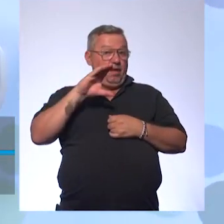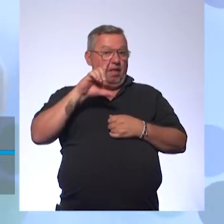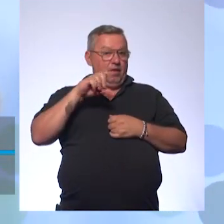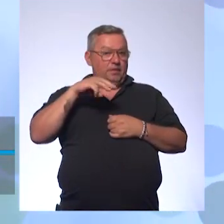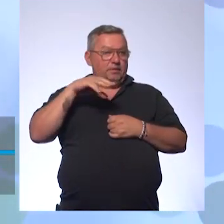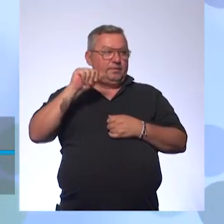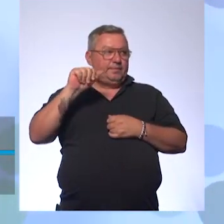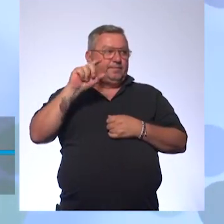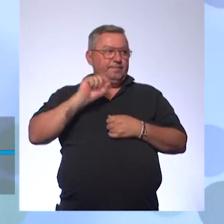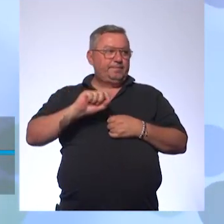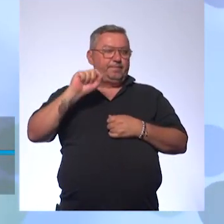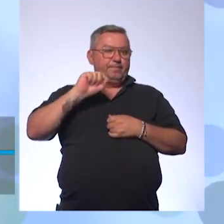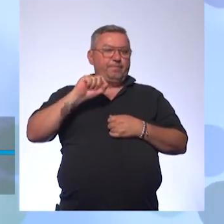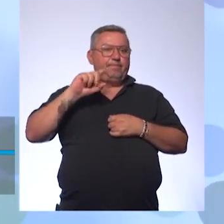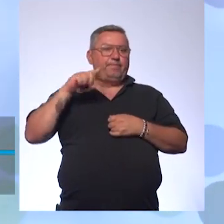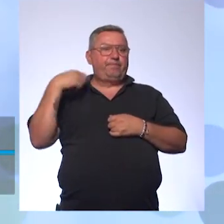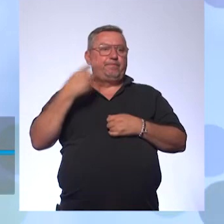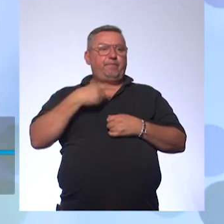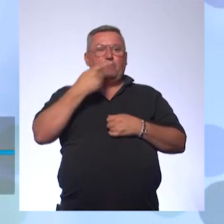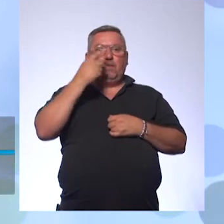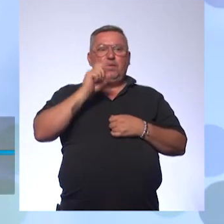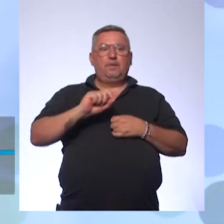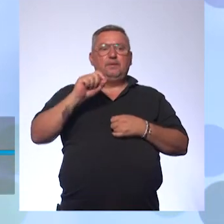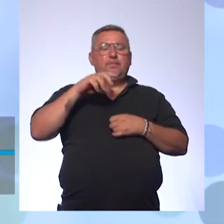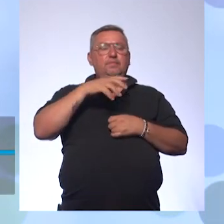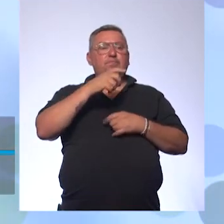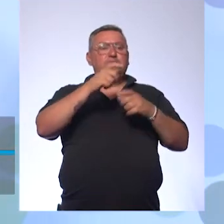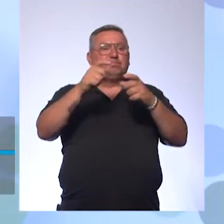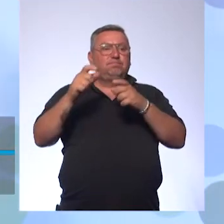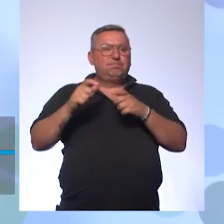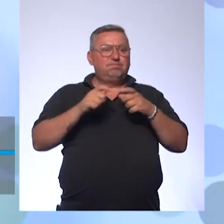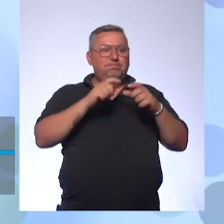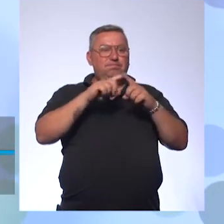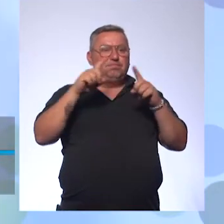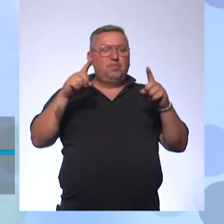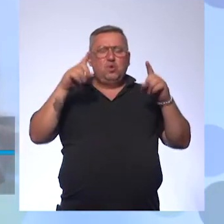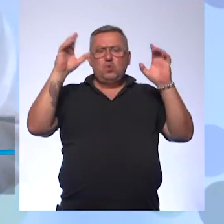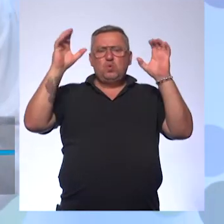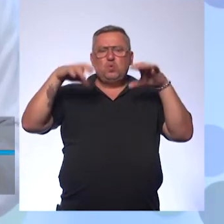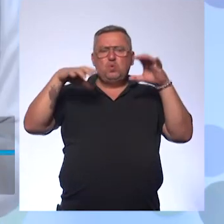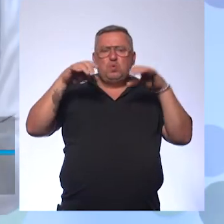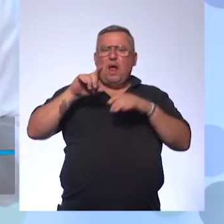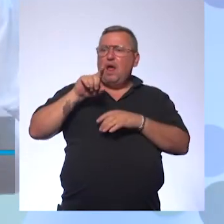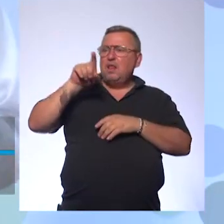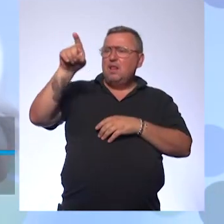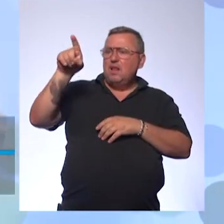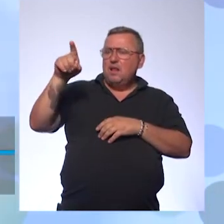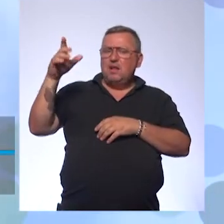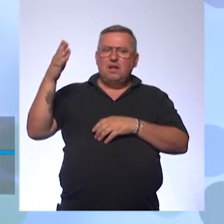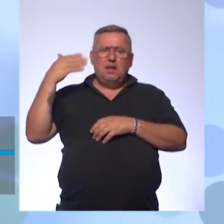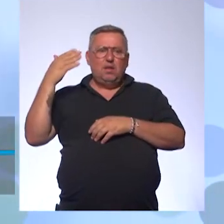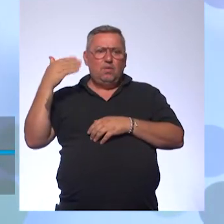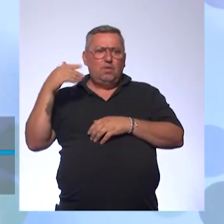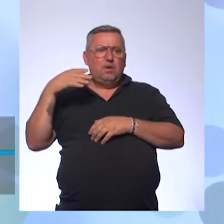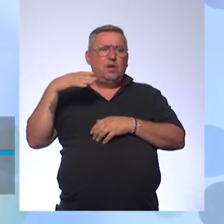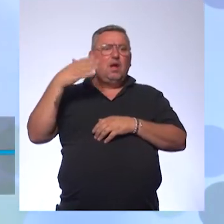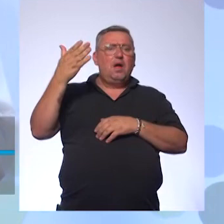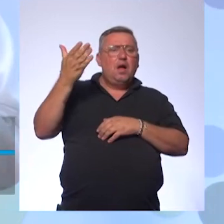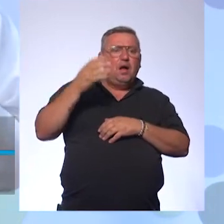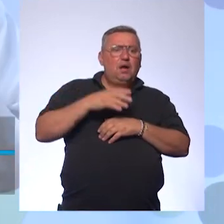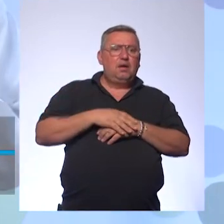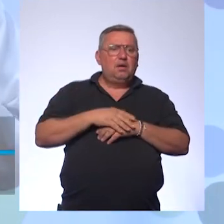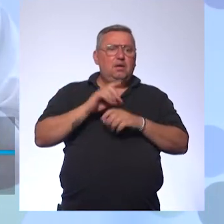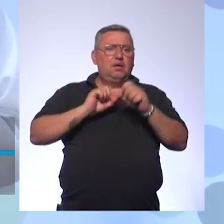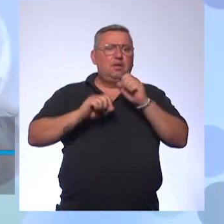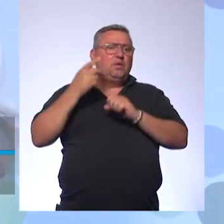é essa média geral aí que a gente fala, aquela região ali é uma região muito chuvosa, então a gente está falando do clima, né? Aquela